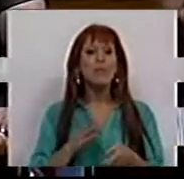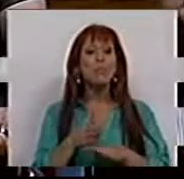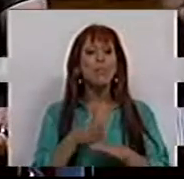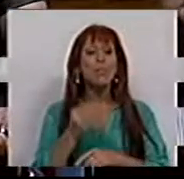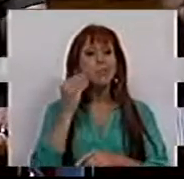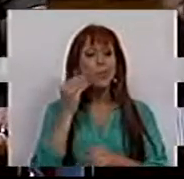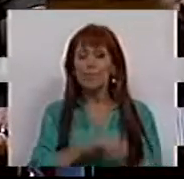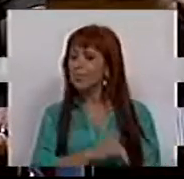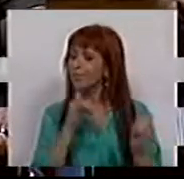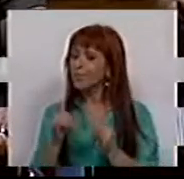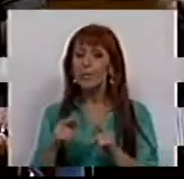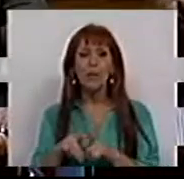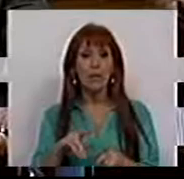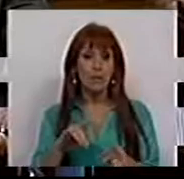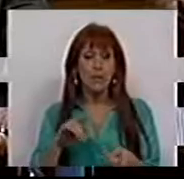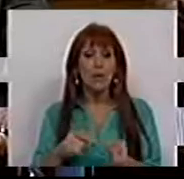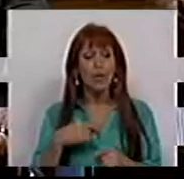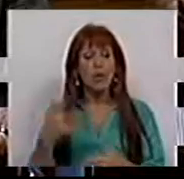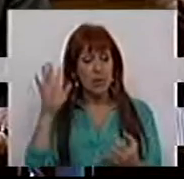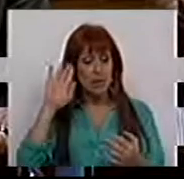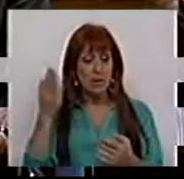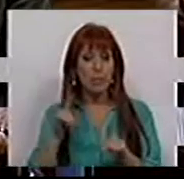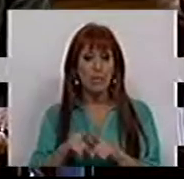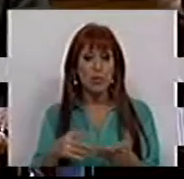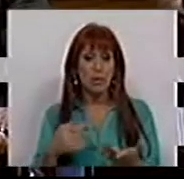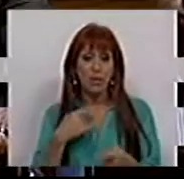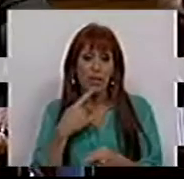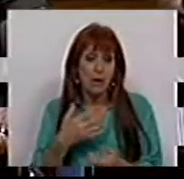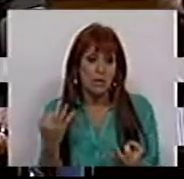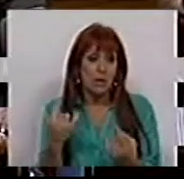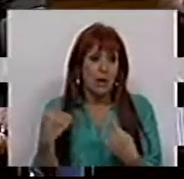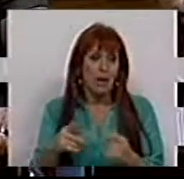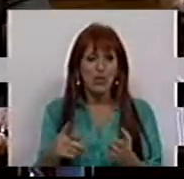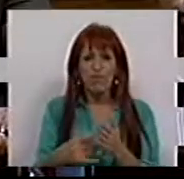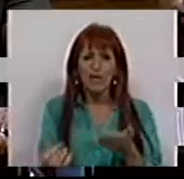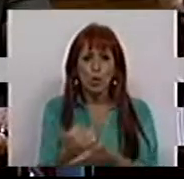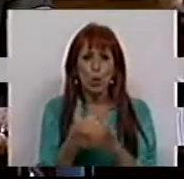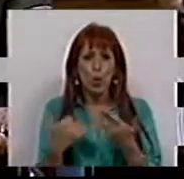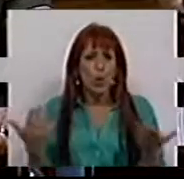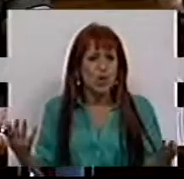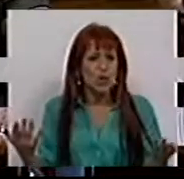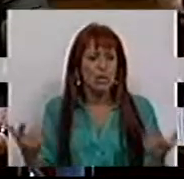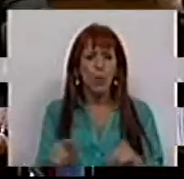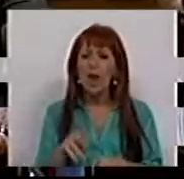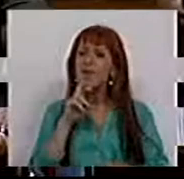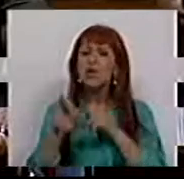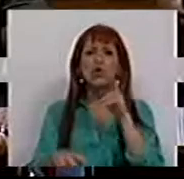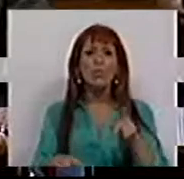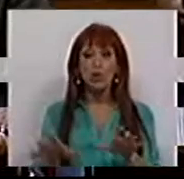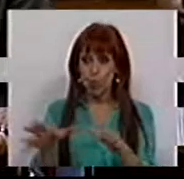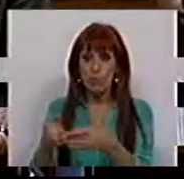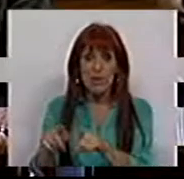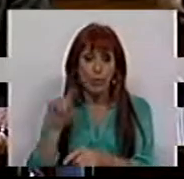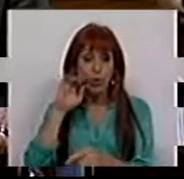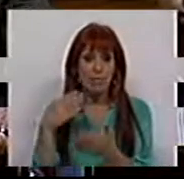intervenção. Por outro lado, o que nós reconhecemos e temos visto como dado constante é a falta de recursos para responder das